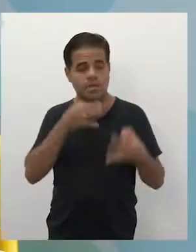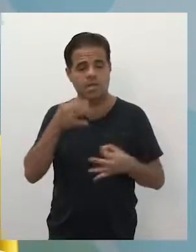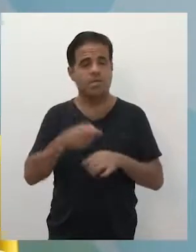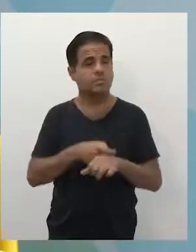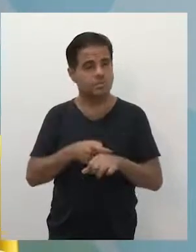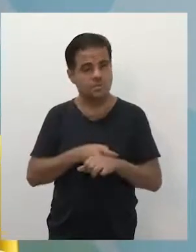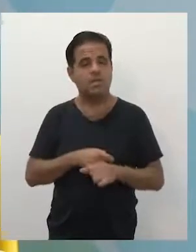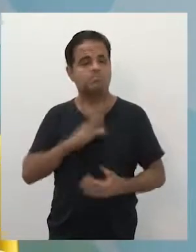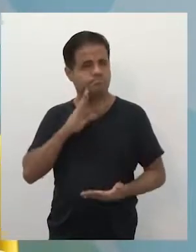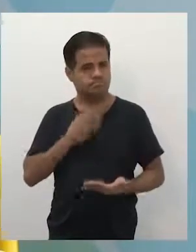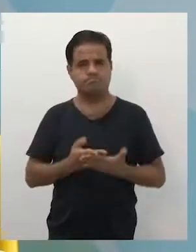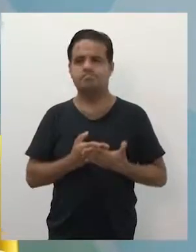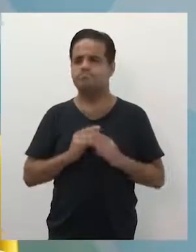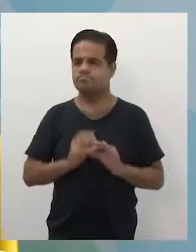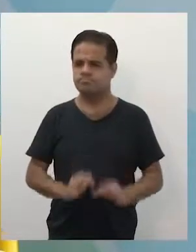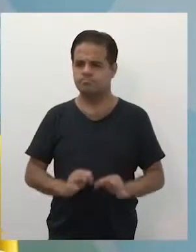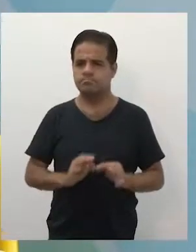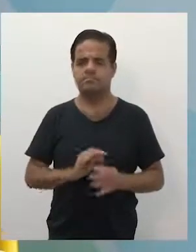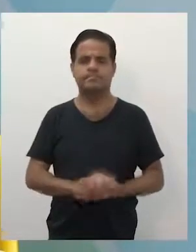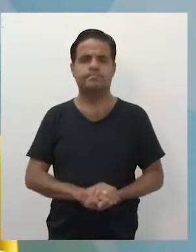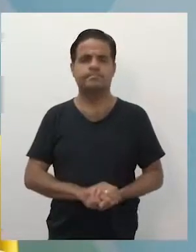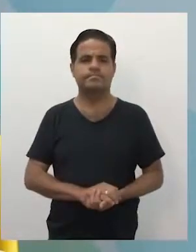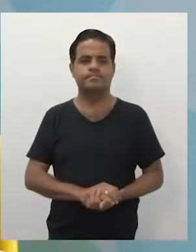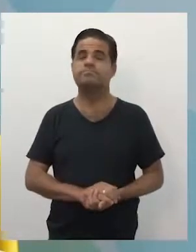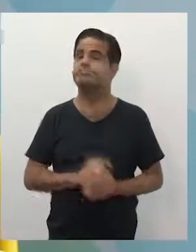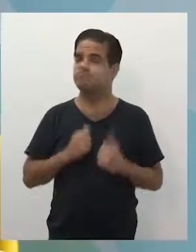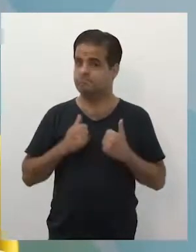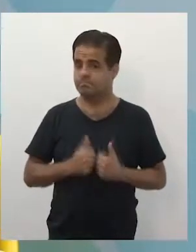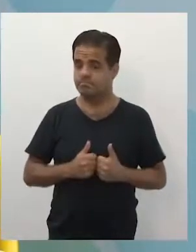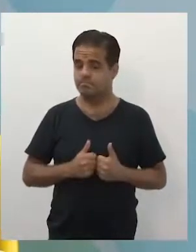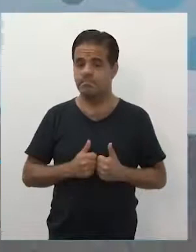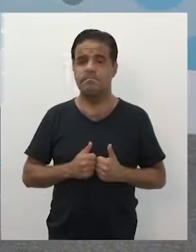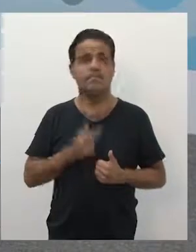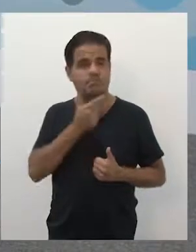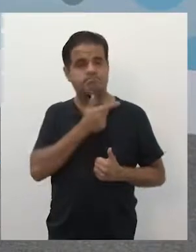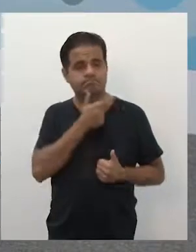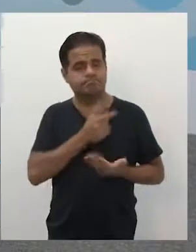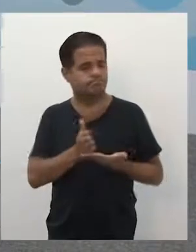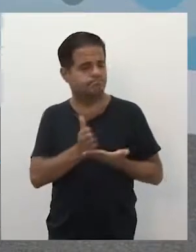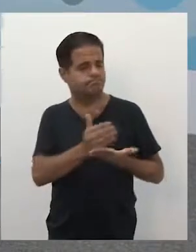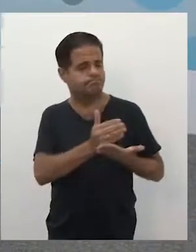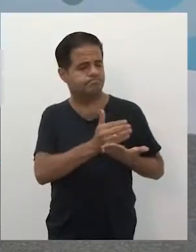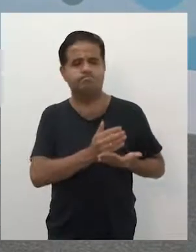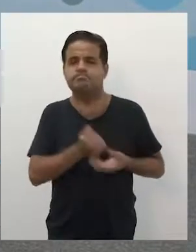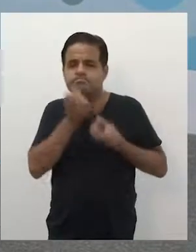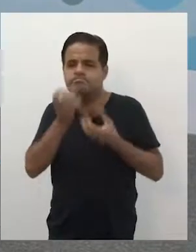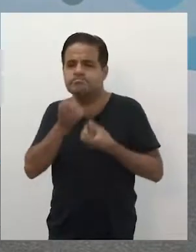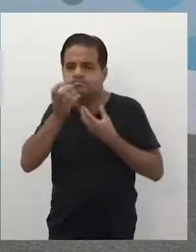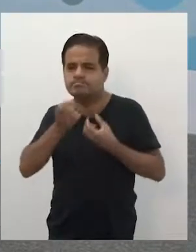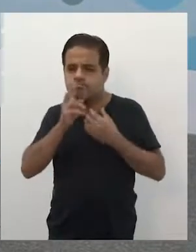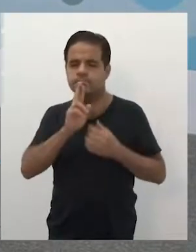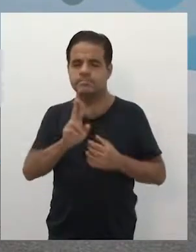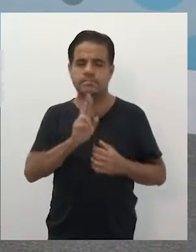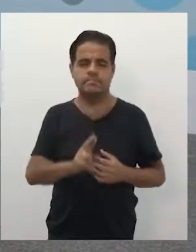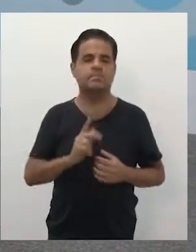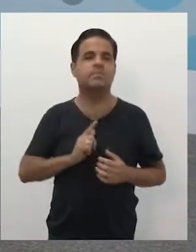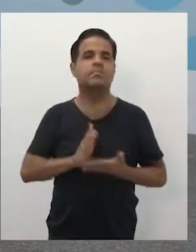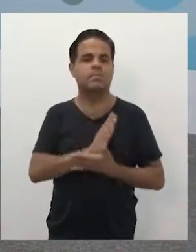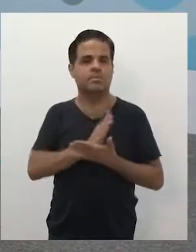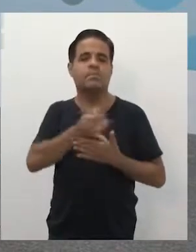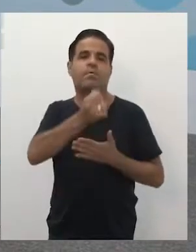adjetivos, credibilidade. Isso. Muito bem, então ótimo, conseguindo Dani. coletar as respostas. Isso, então temos lá alguns exemplos